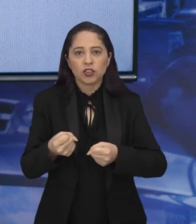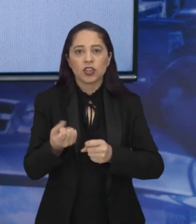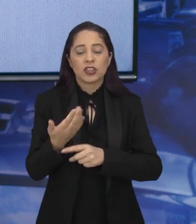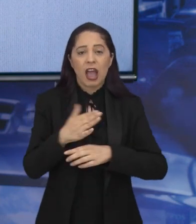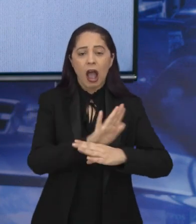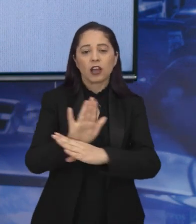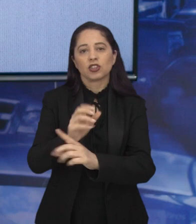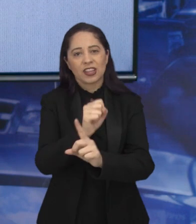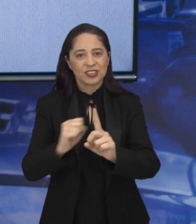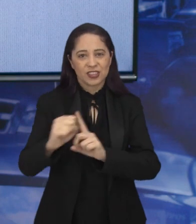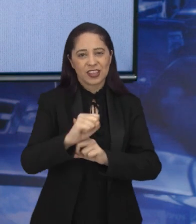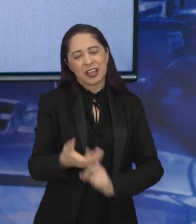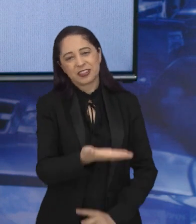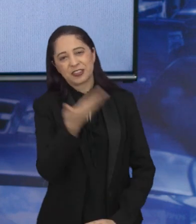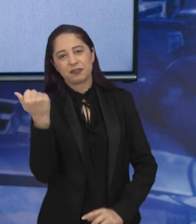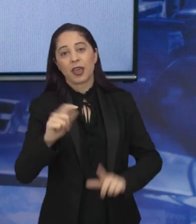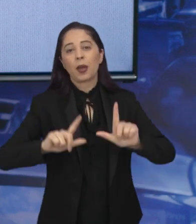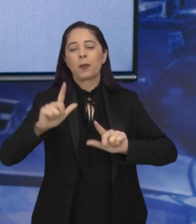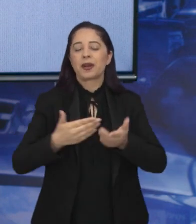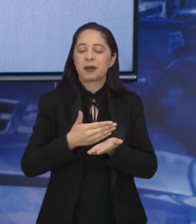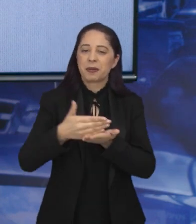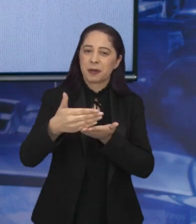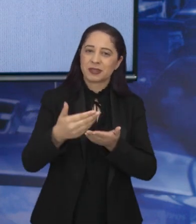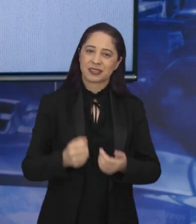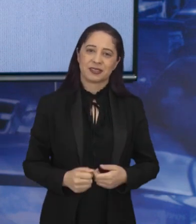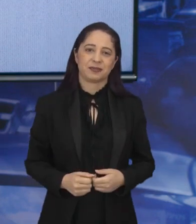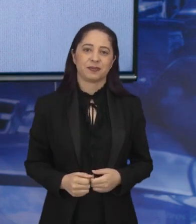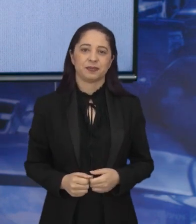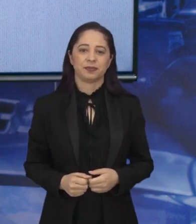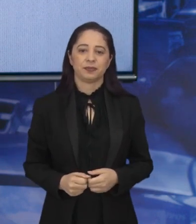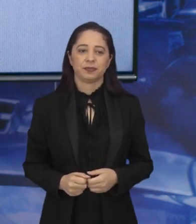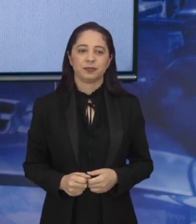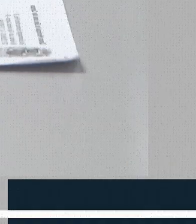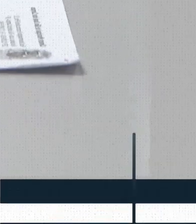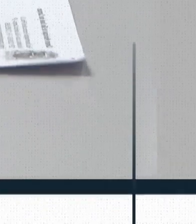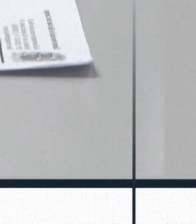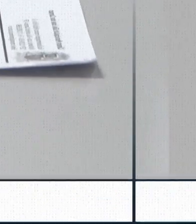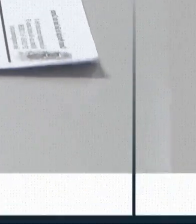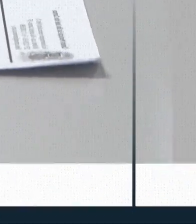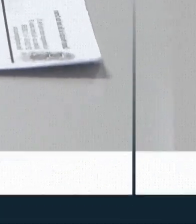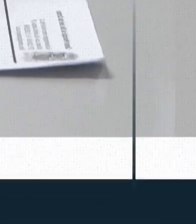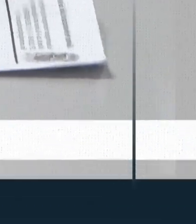obras sociais. Então vamos juntos, que o Ação Parlamentar está começando.